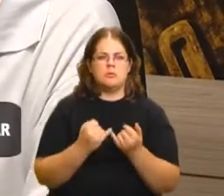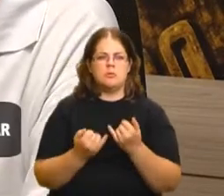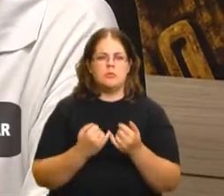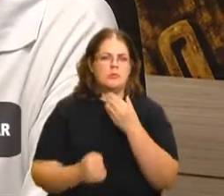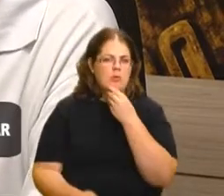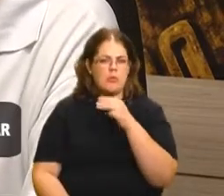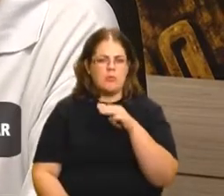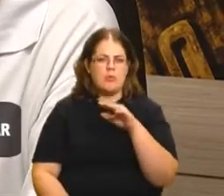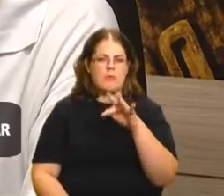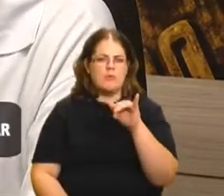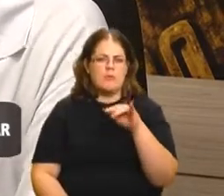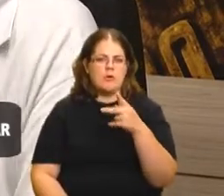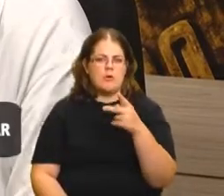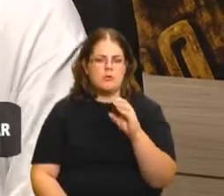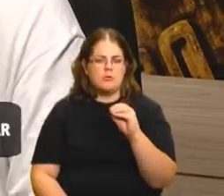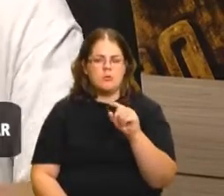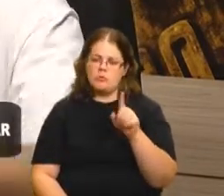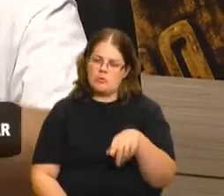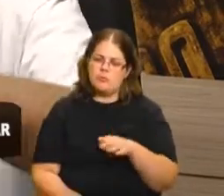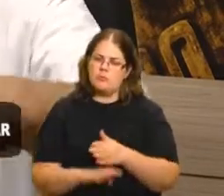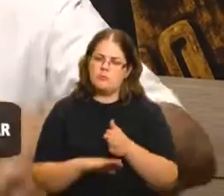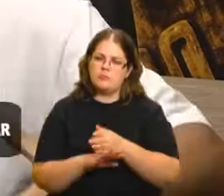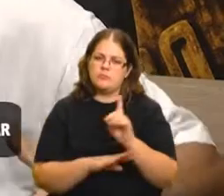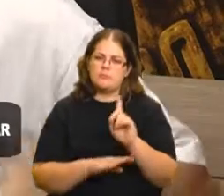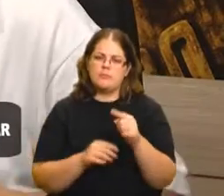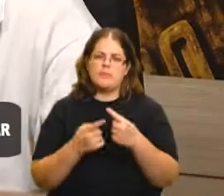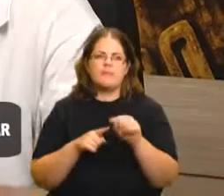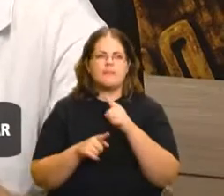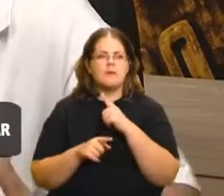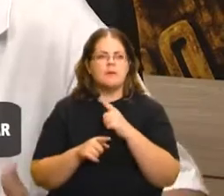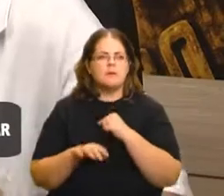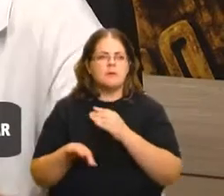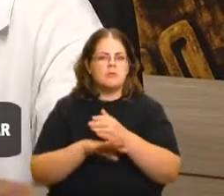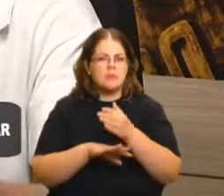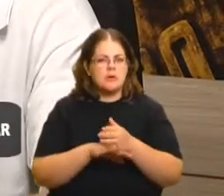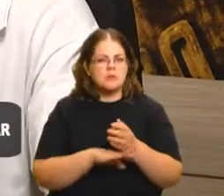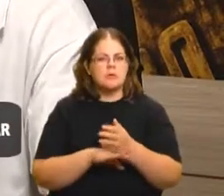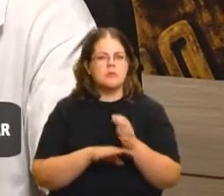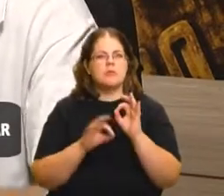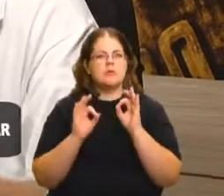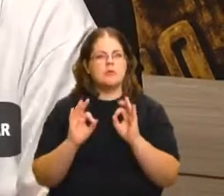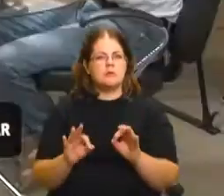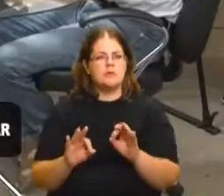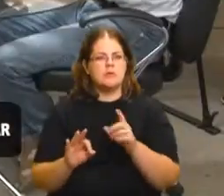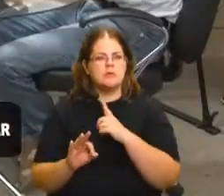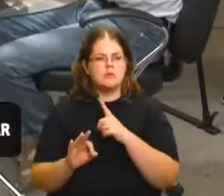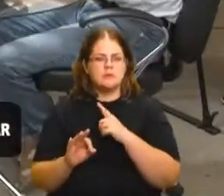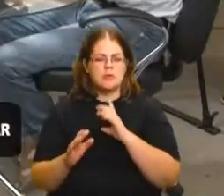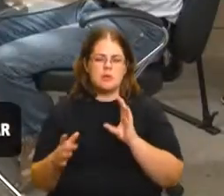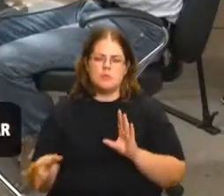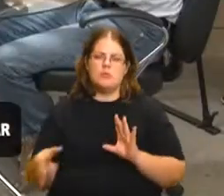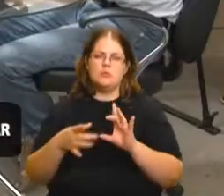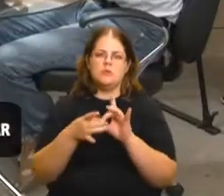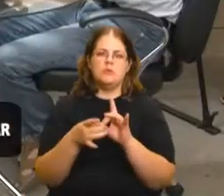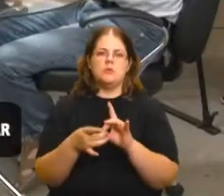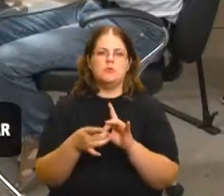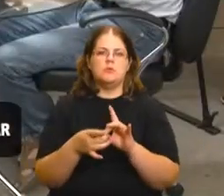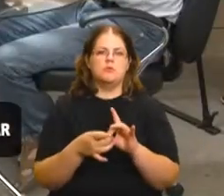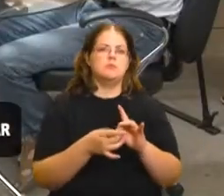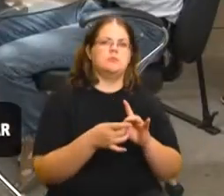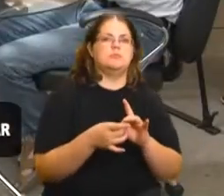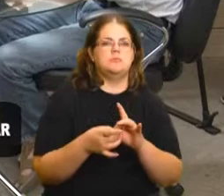exemplo, que precipita as coisas, não era, mas eles são os que mais se envolveram na articulação, os que tinham mais vínculos